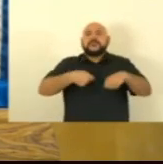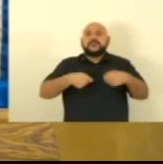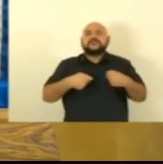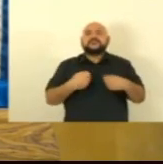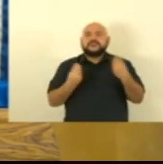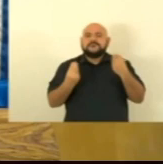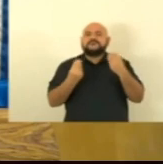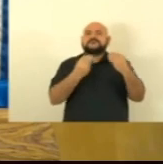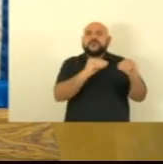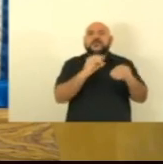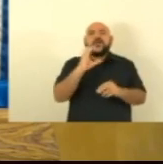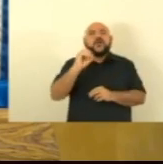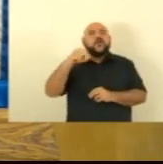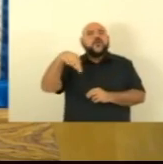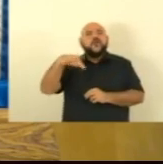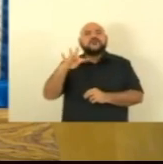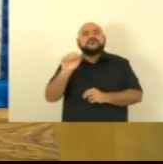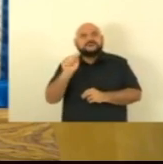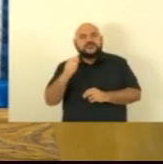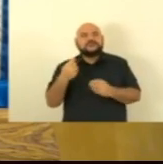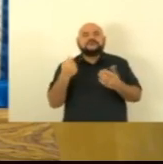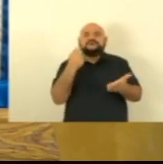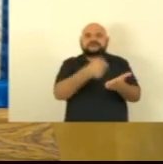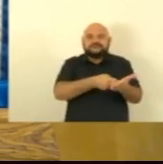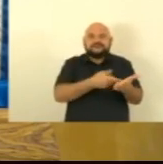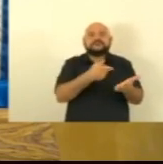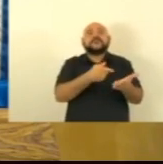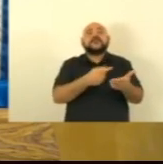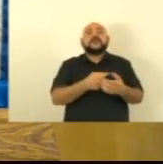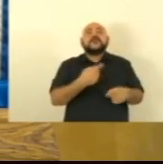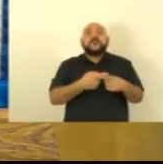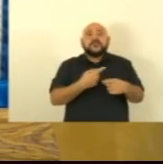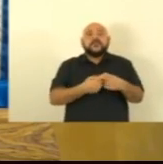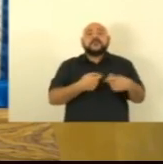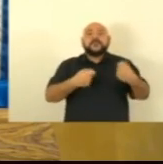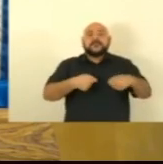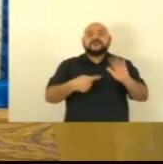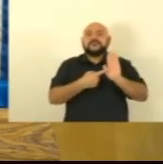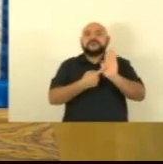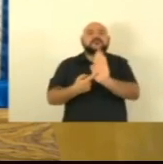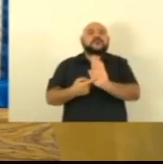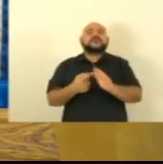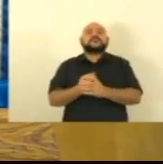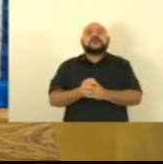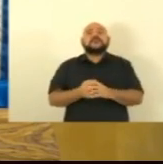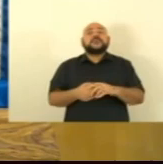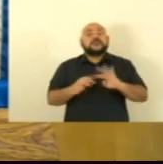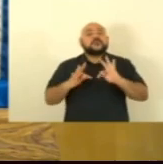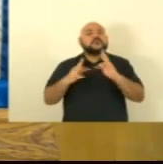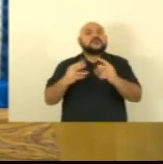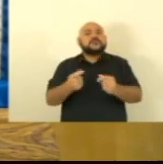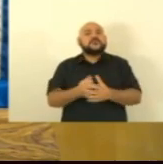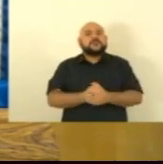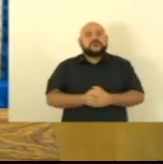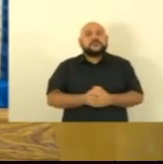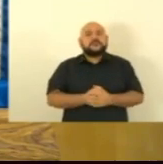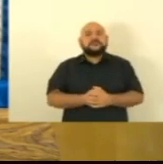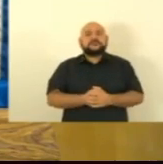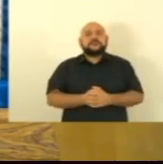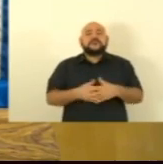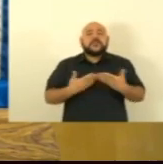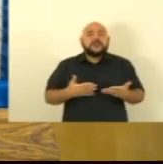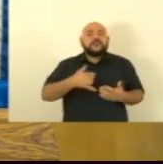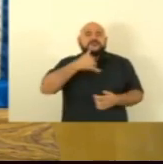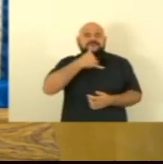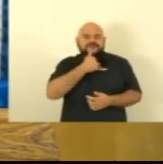conta para que façam parte da prestação de conta daquela unidade hospitalar. Então é muito triste